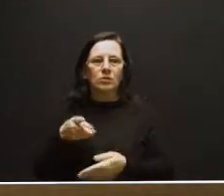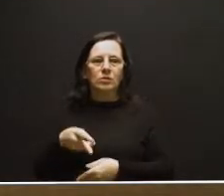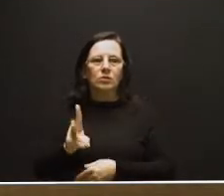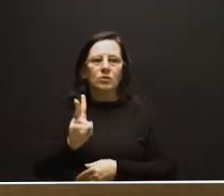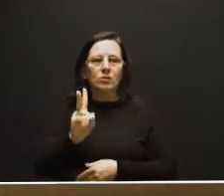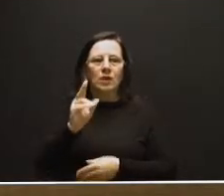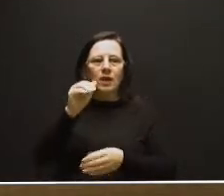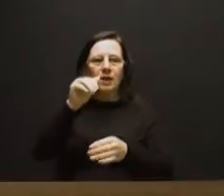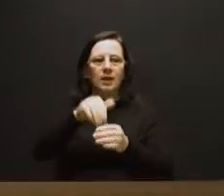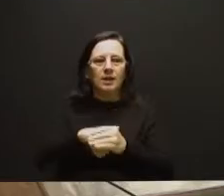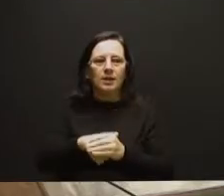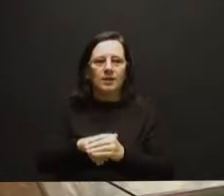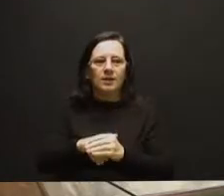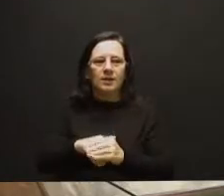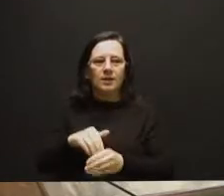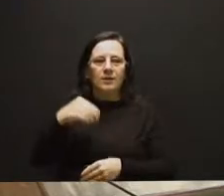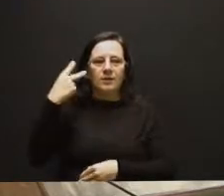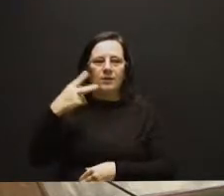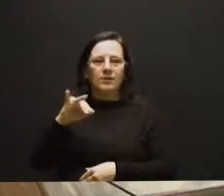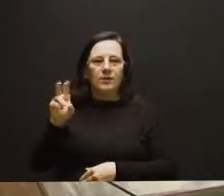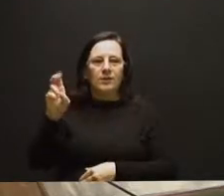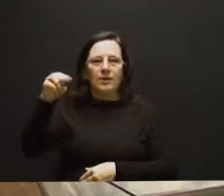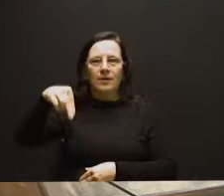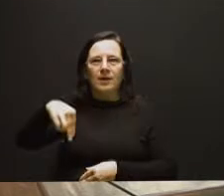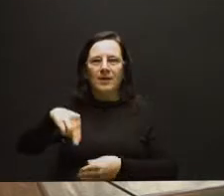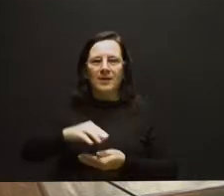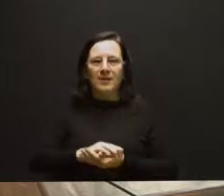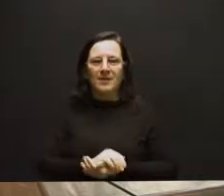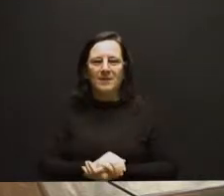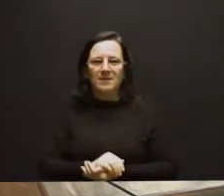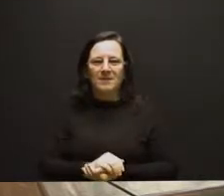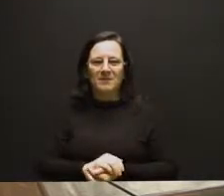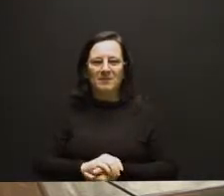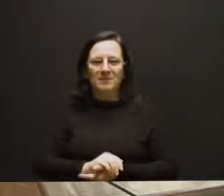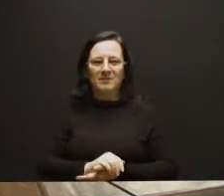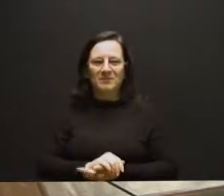brigado vereador continua em votação palavra de levar nada